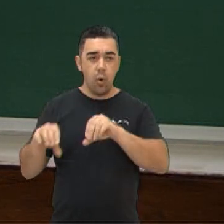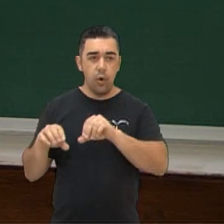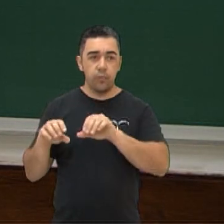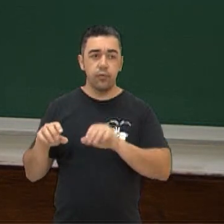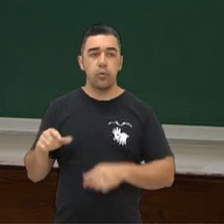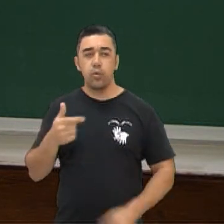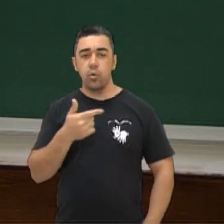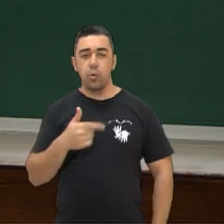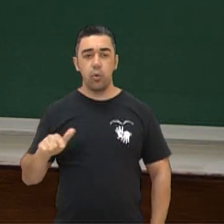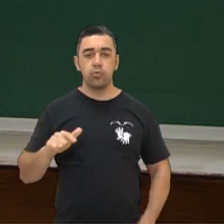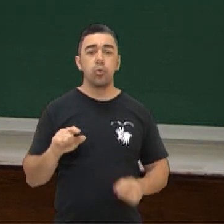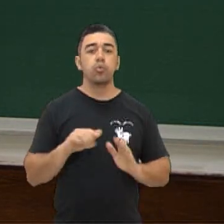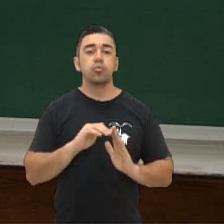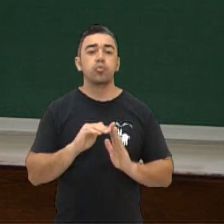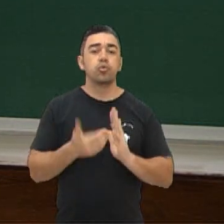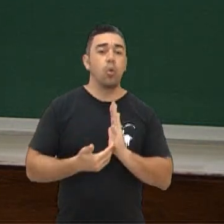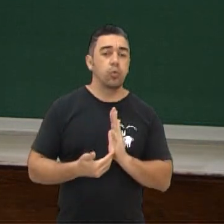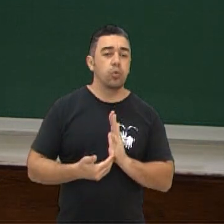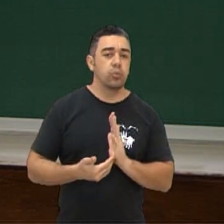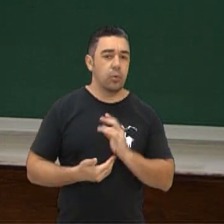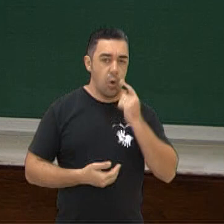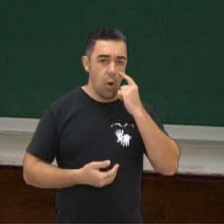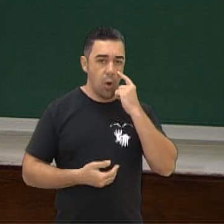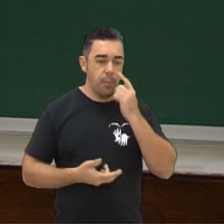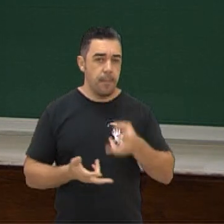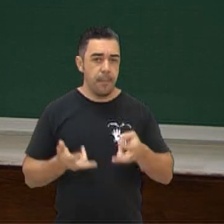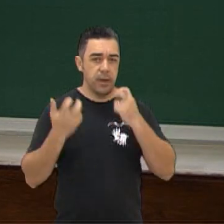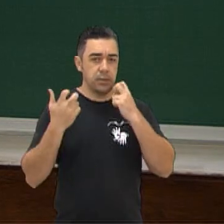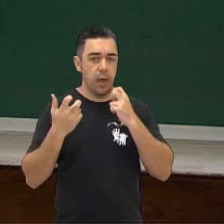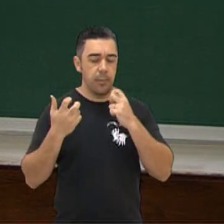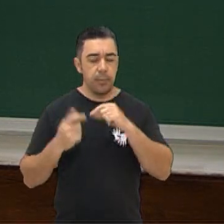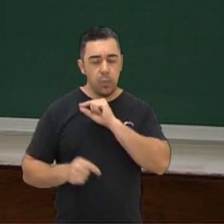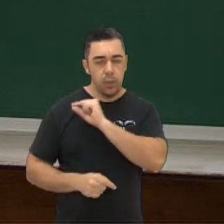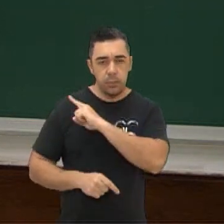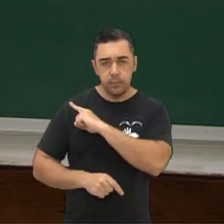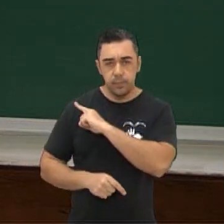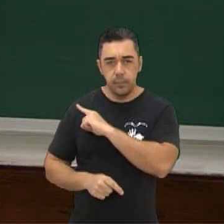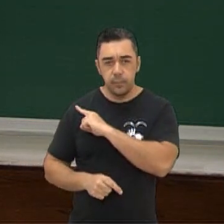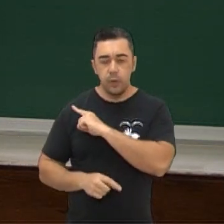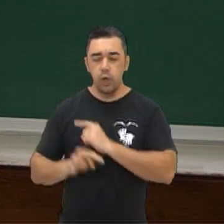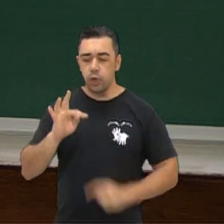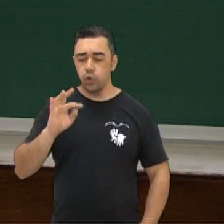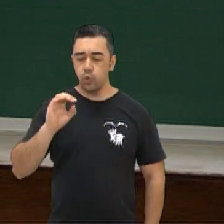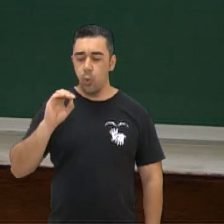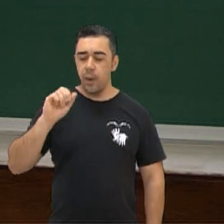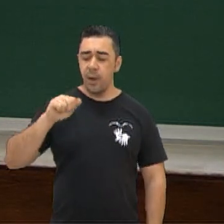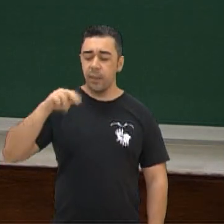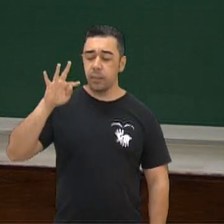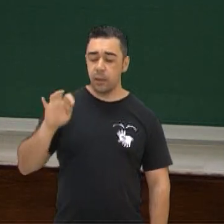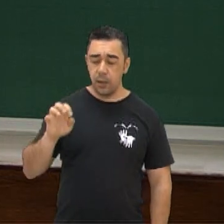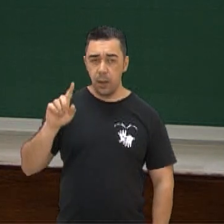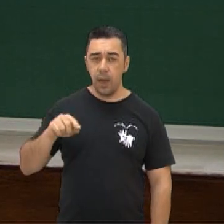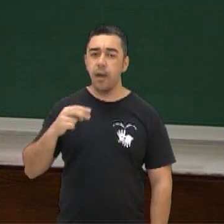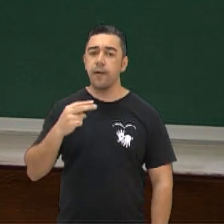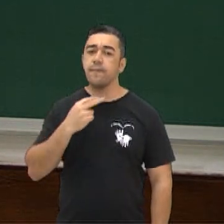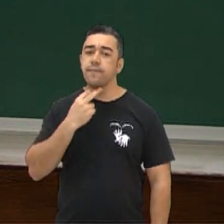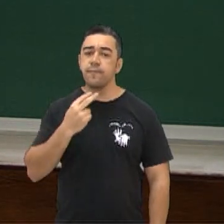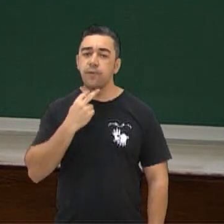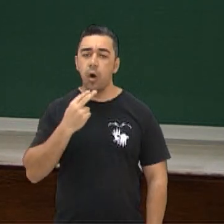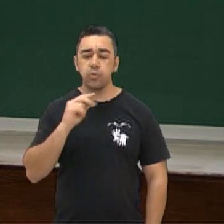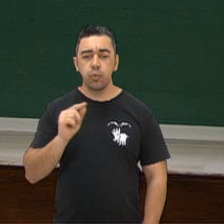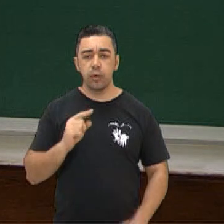verso 4 num todo. Observem que a correspondência é apenas vocálica,